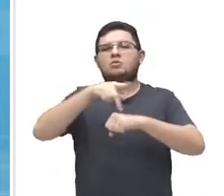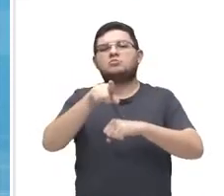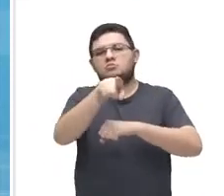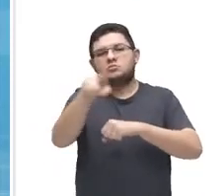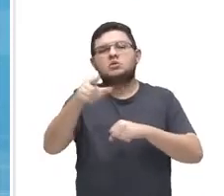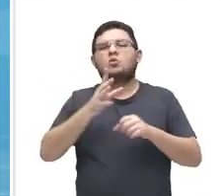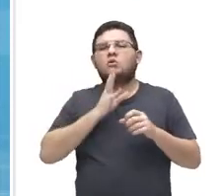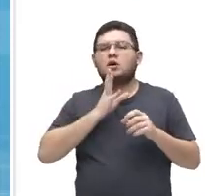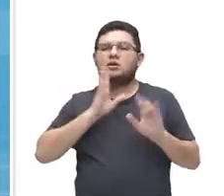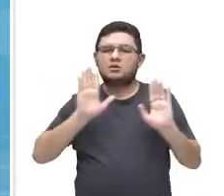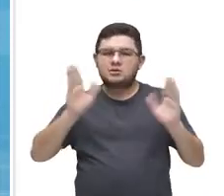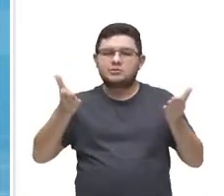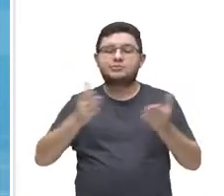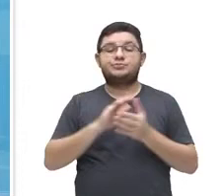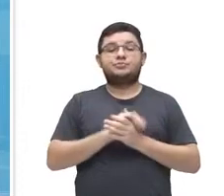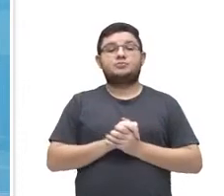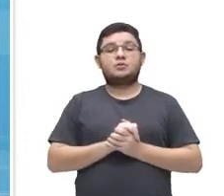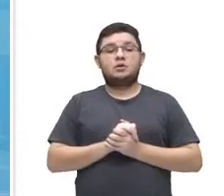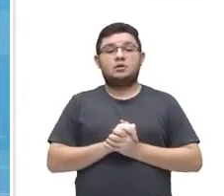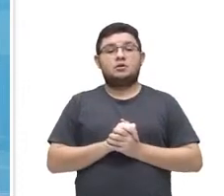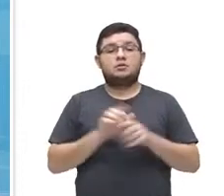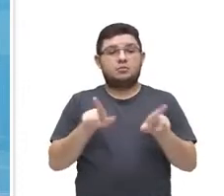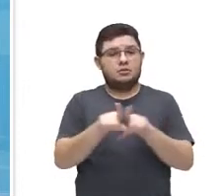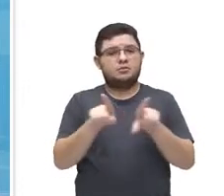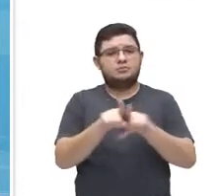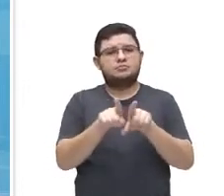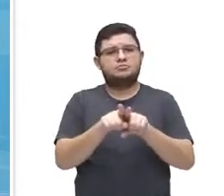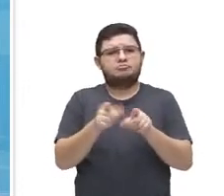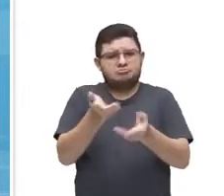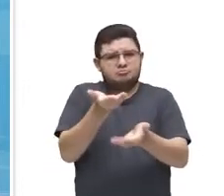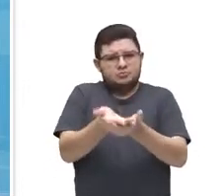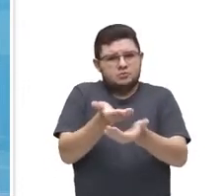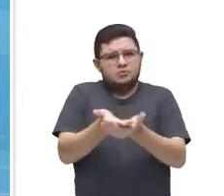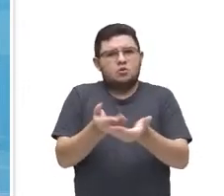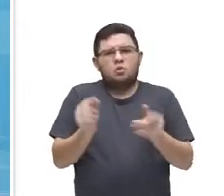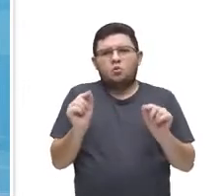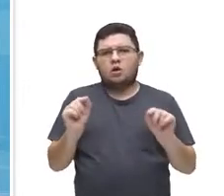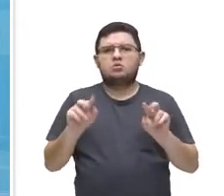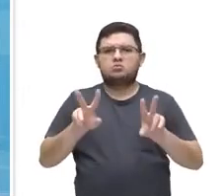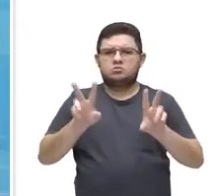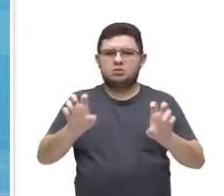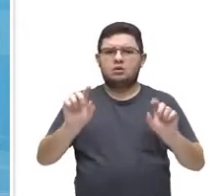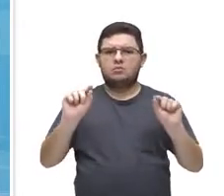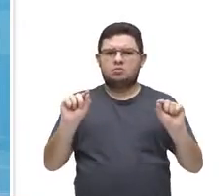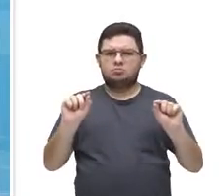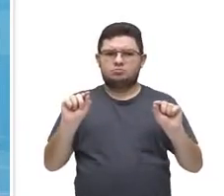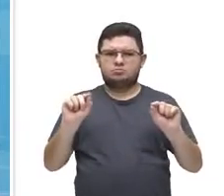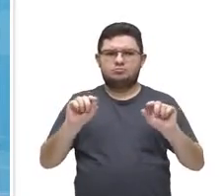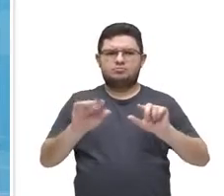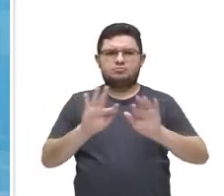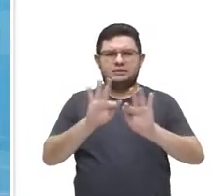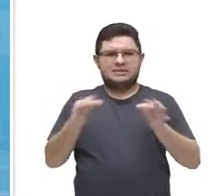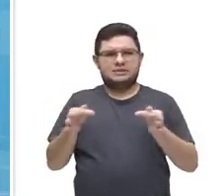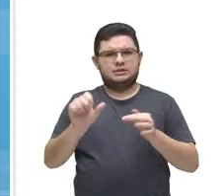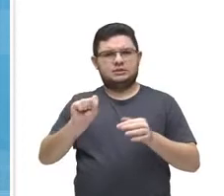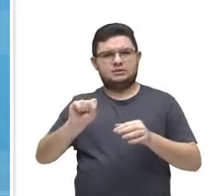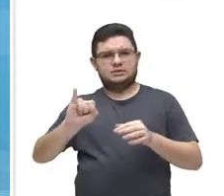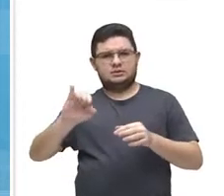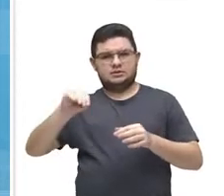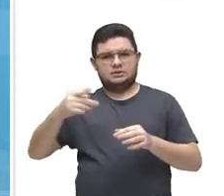pouquinho também já adentrando aí no tema da nossa aula de hoje, que é o Simple Present. Olha só, gente, o que nós temos para mostrar para